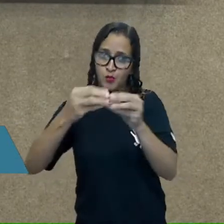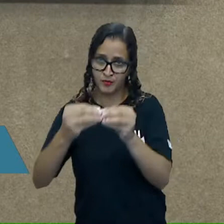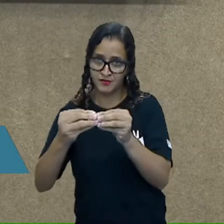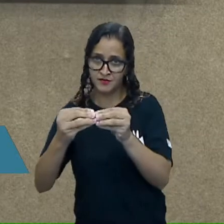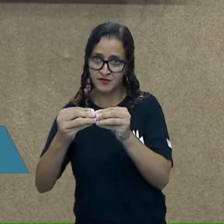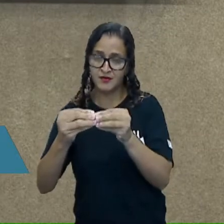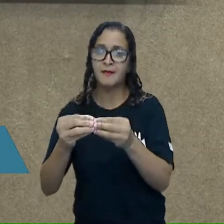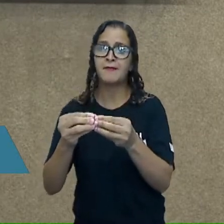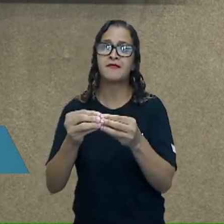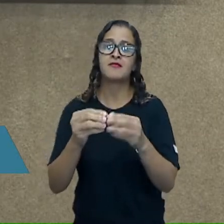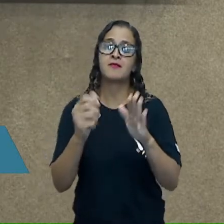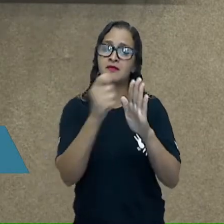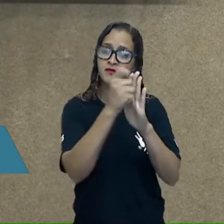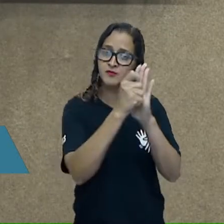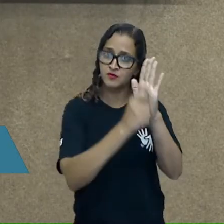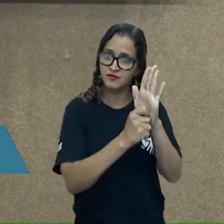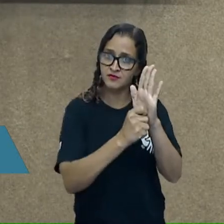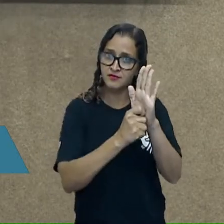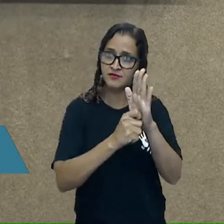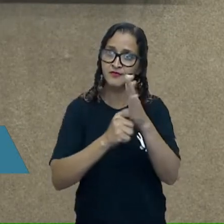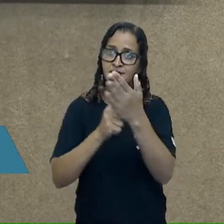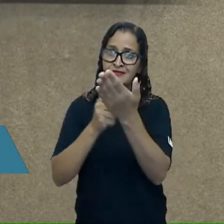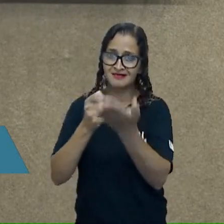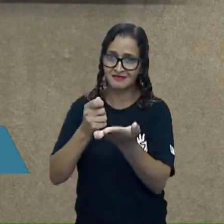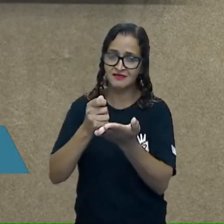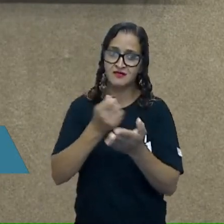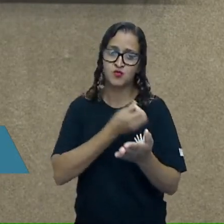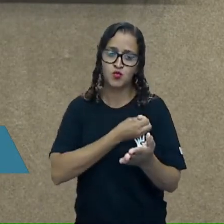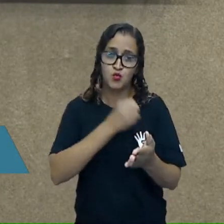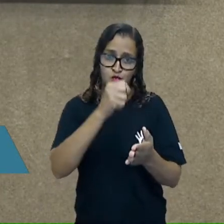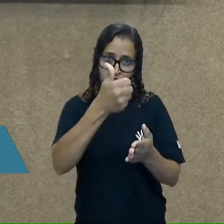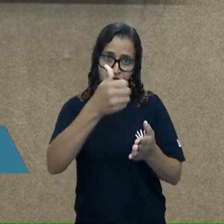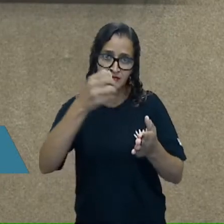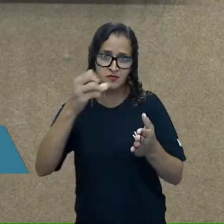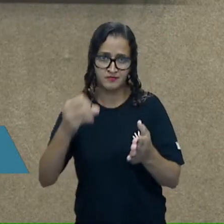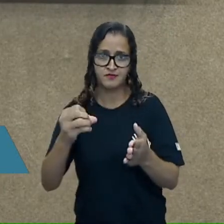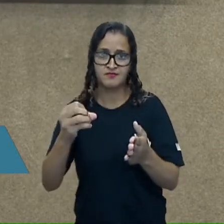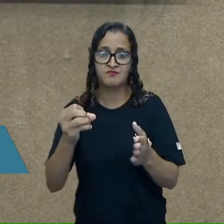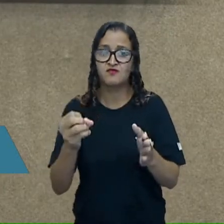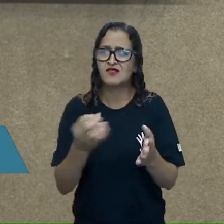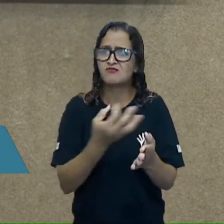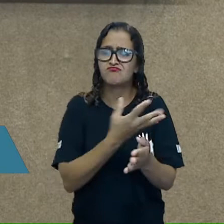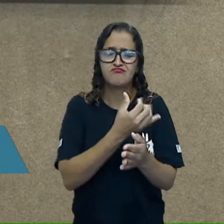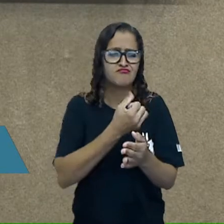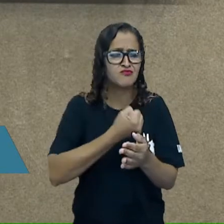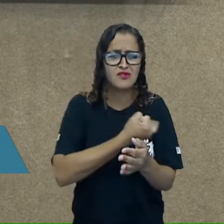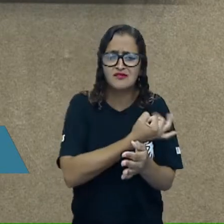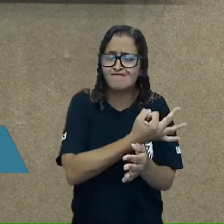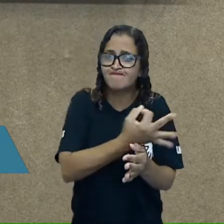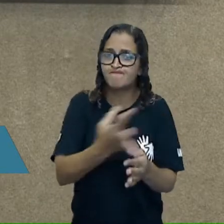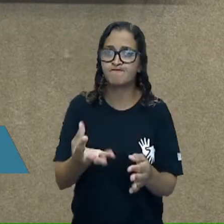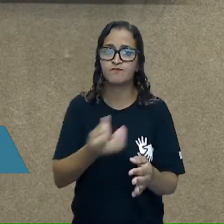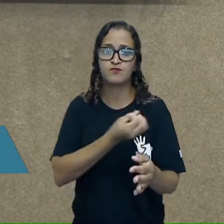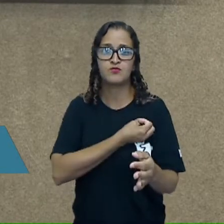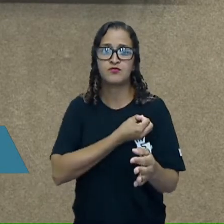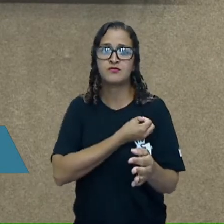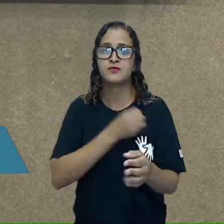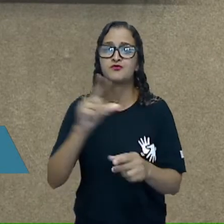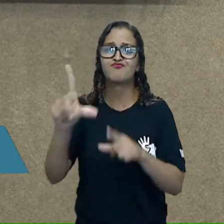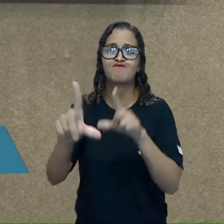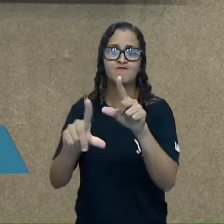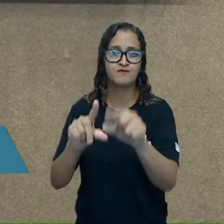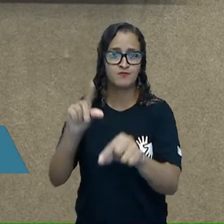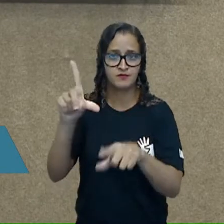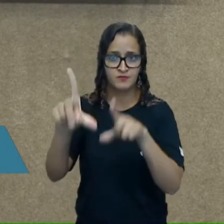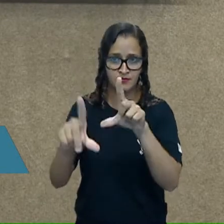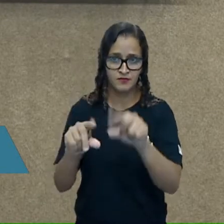desses 10 algarismos, ok? Aqui vocês podem formar quantos números vocês quiserem.